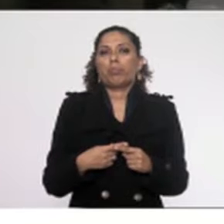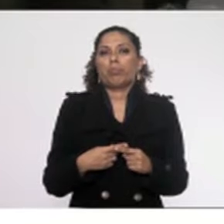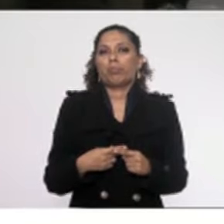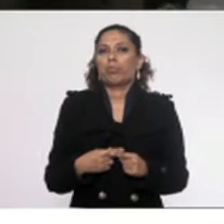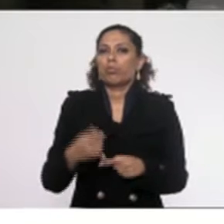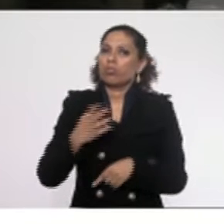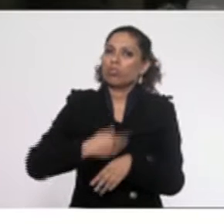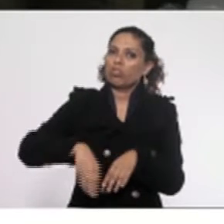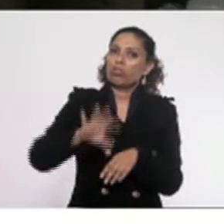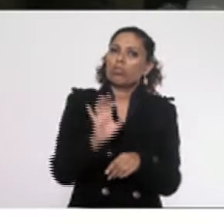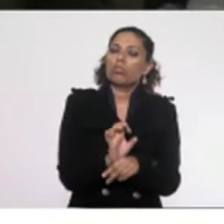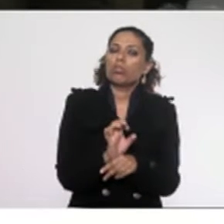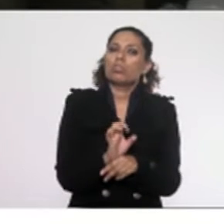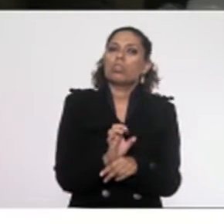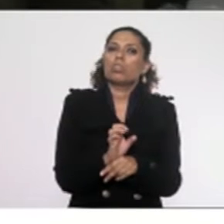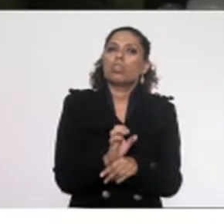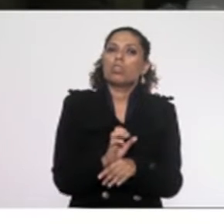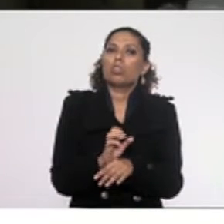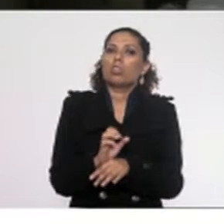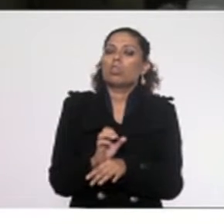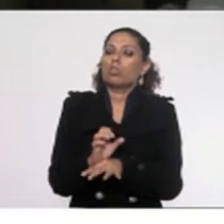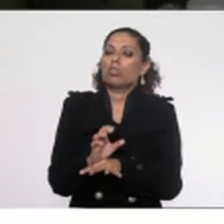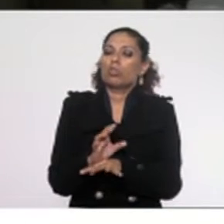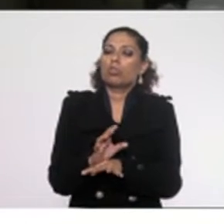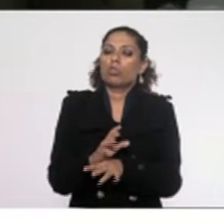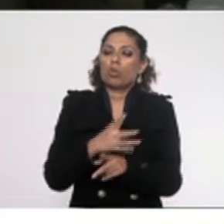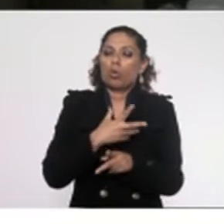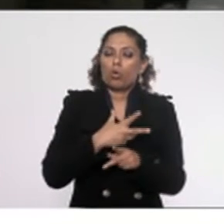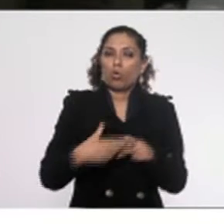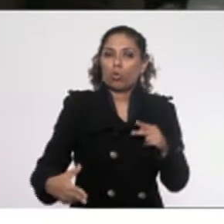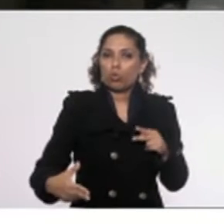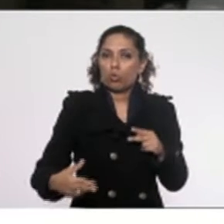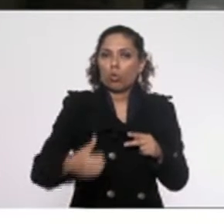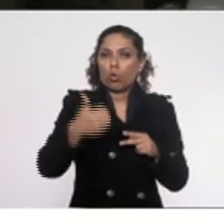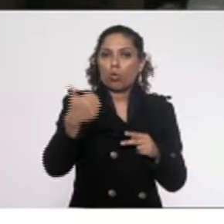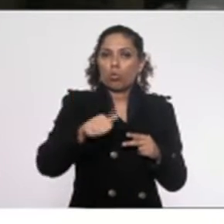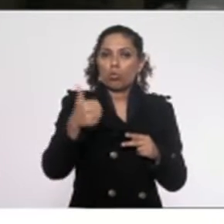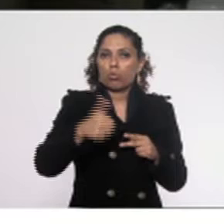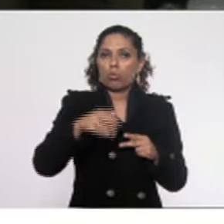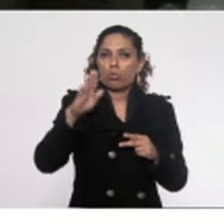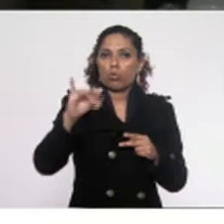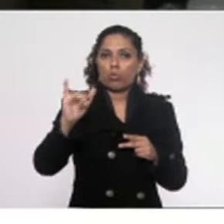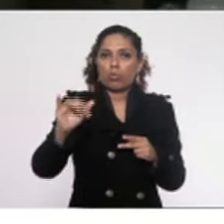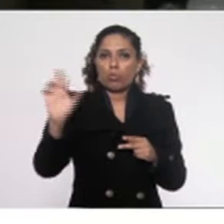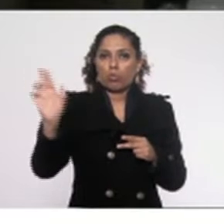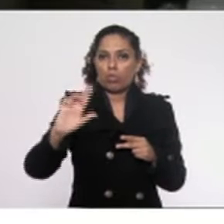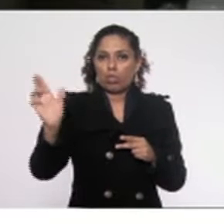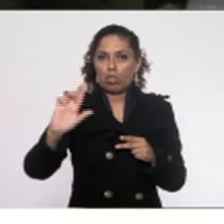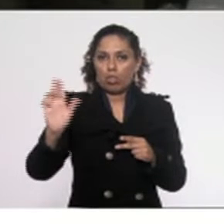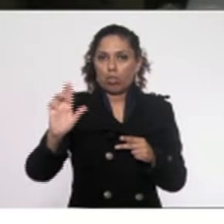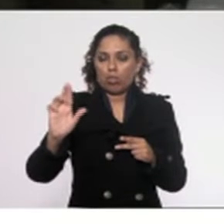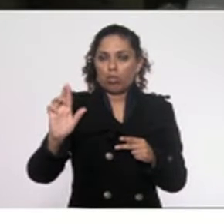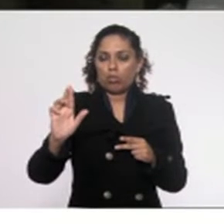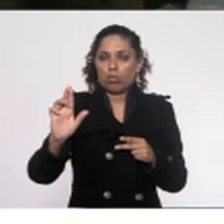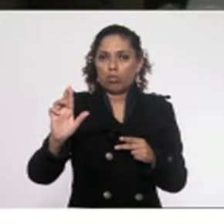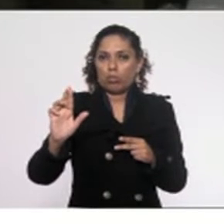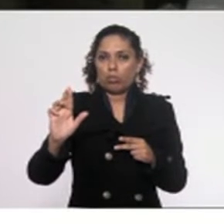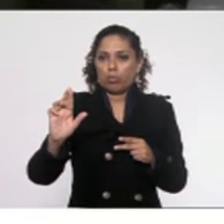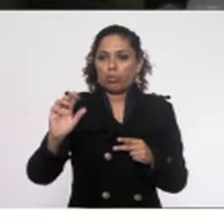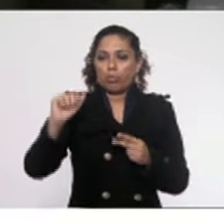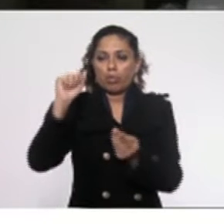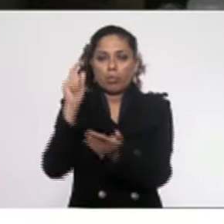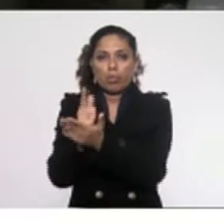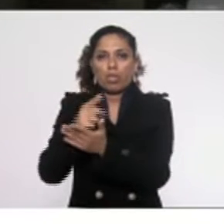O Estado chegou a botar 11 bilhões de reais para cobrir o déficit do